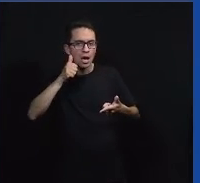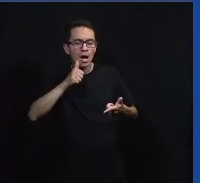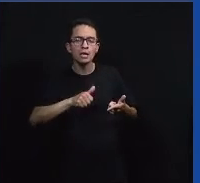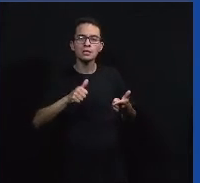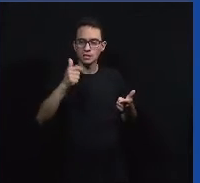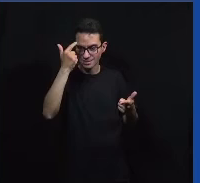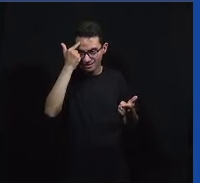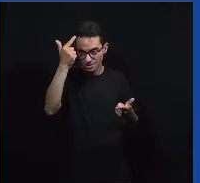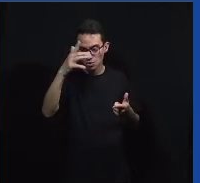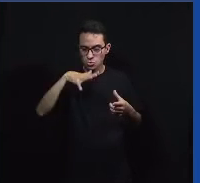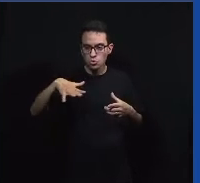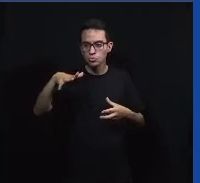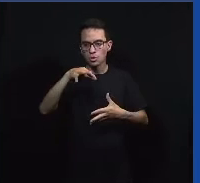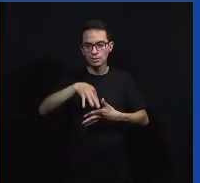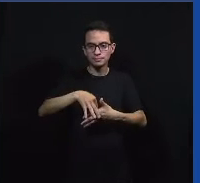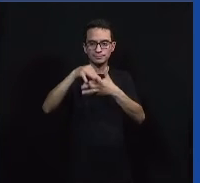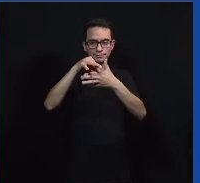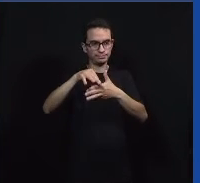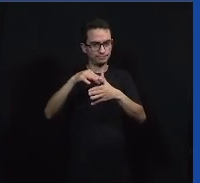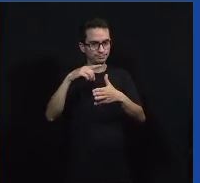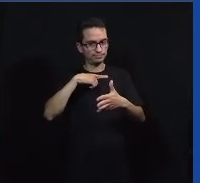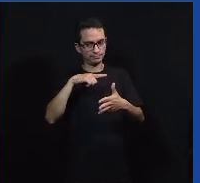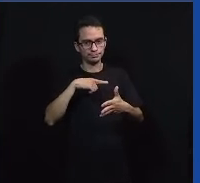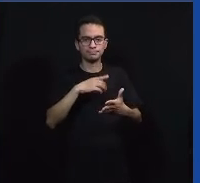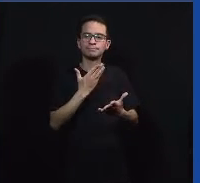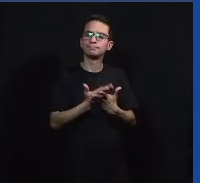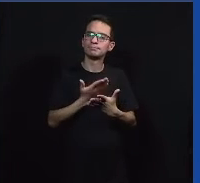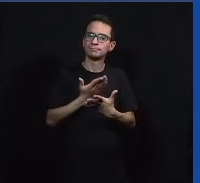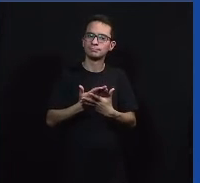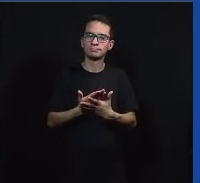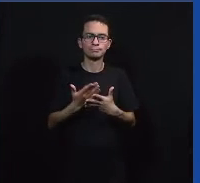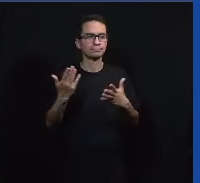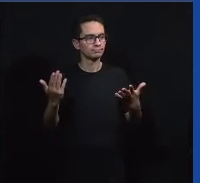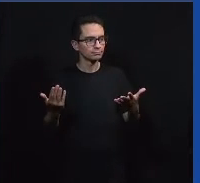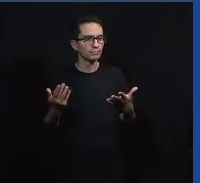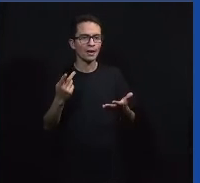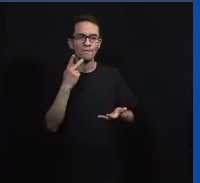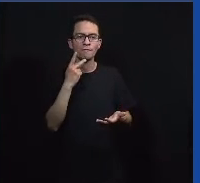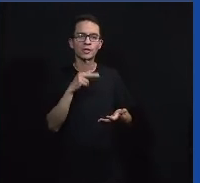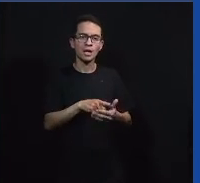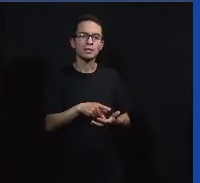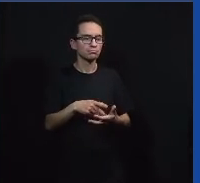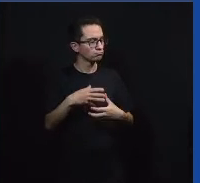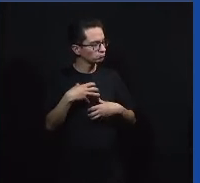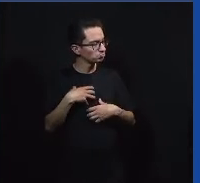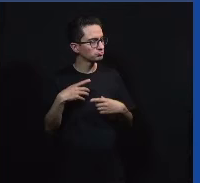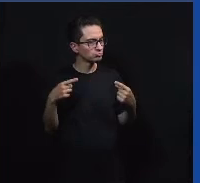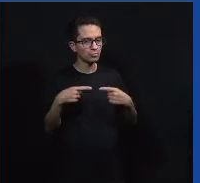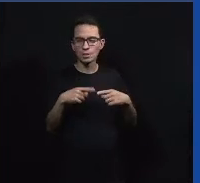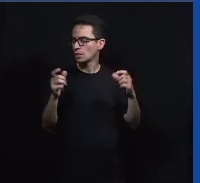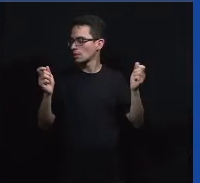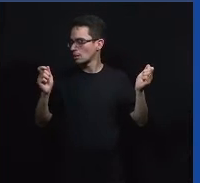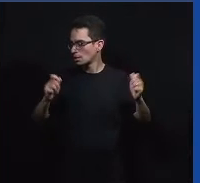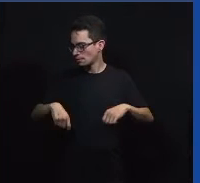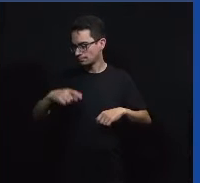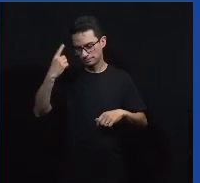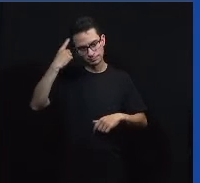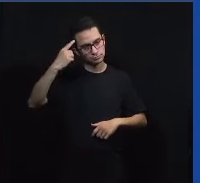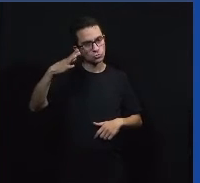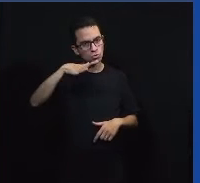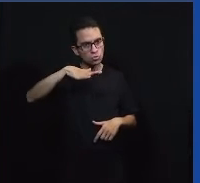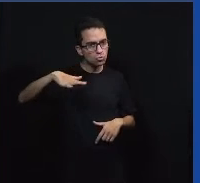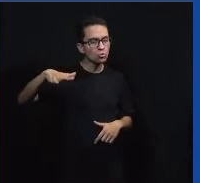outro de lideranças estudantis. Então, acho que isso é algo, que realmente fez sentido. Do ponto de vista dos outros atores do